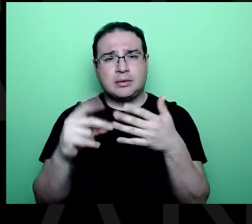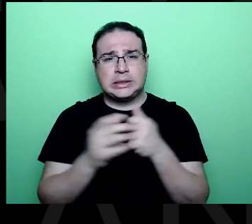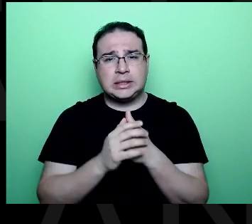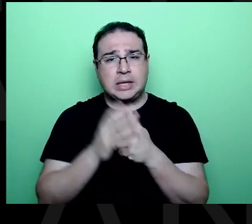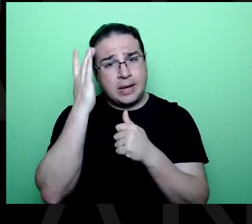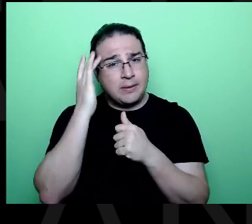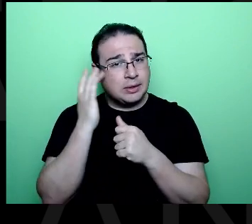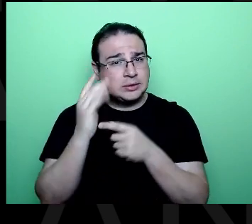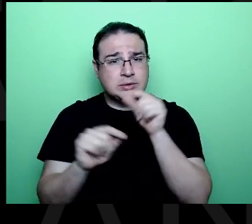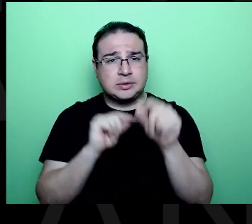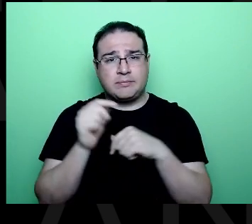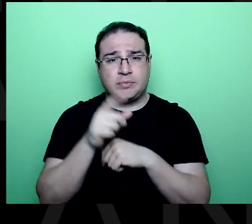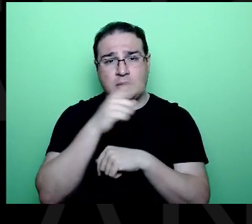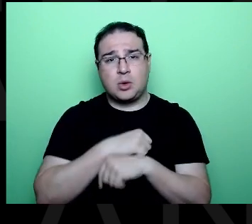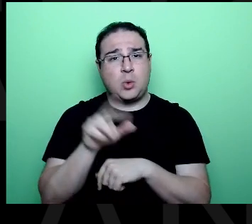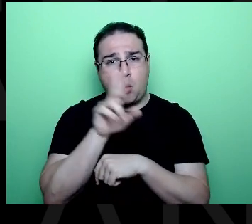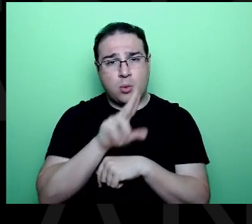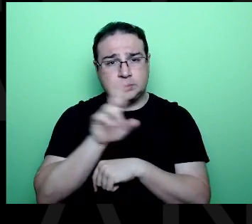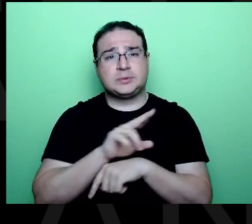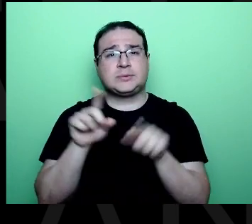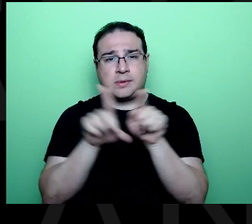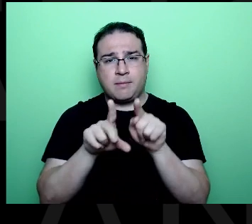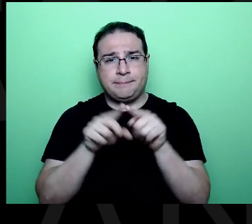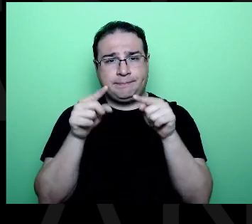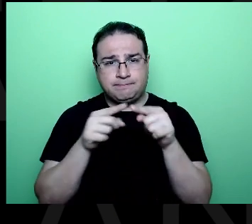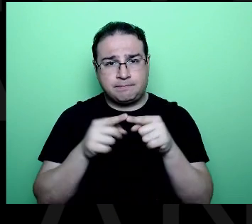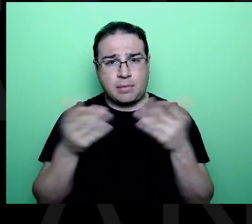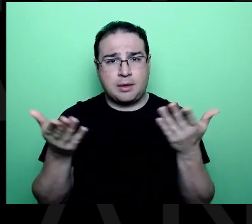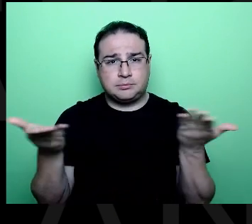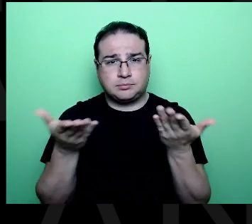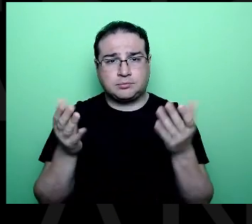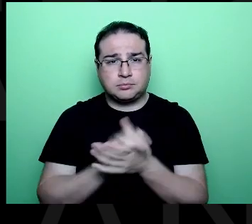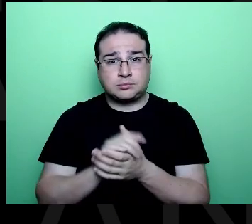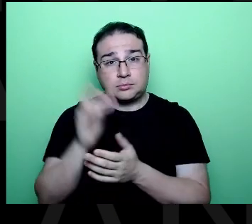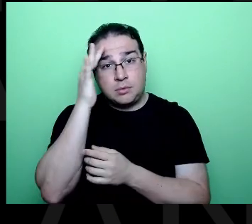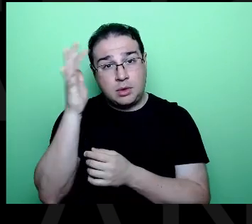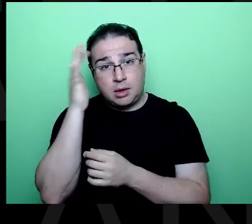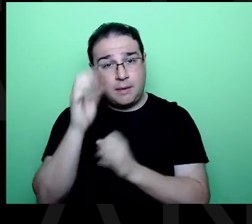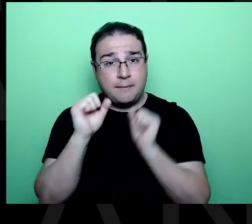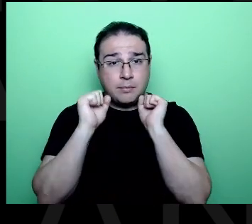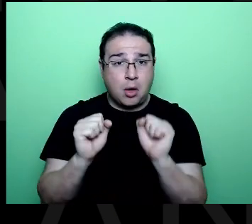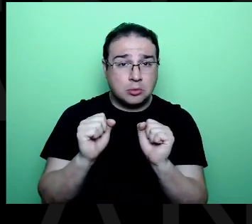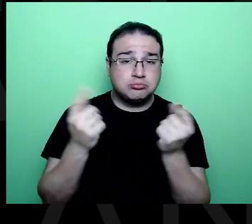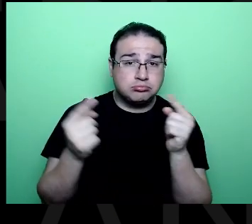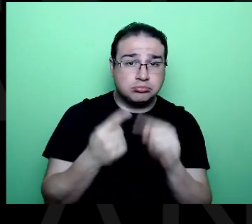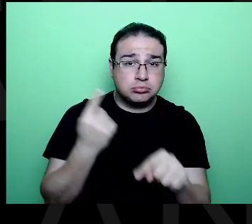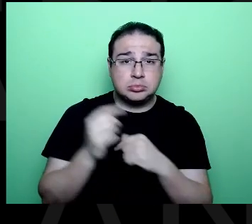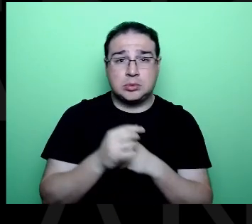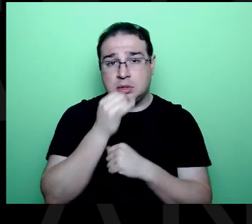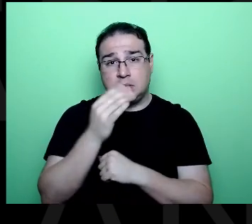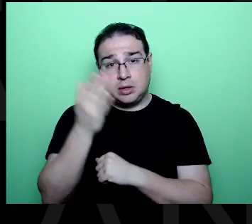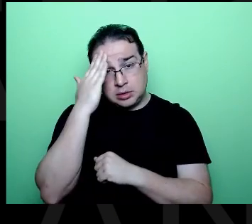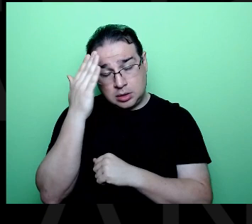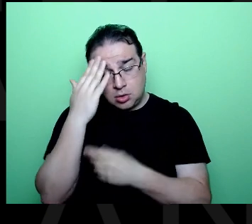checando dados. E eu acho que a gente usa muito também, né, Wagner, assim, a imaginação do possível.